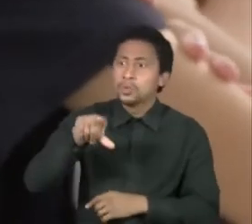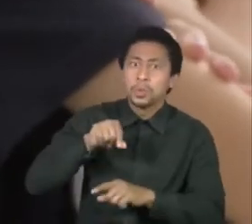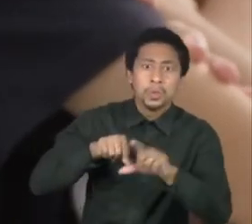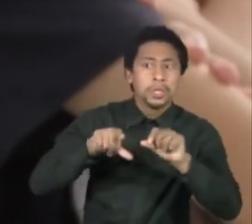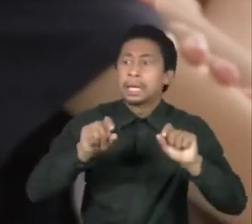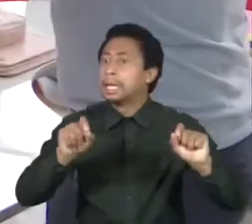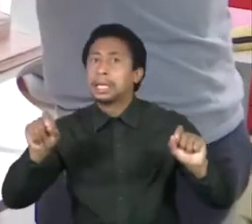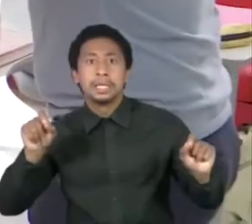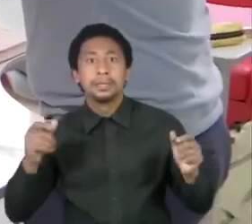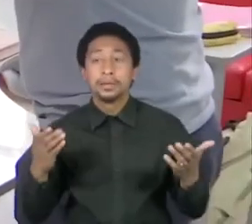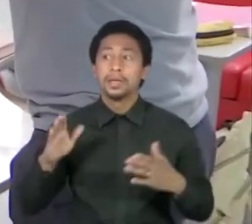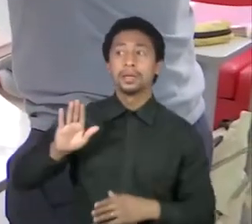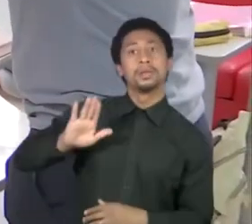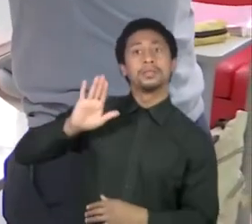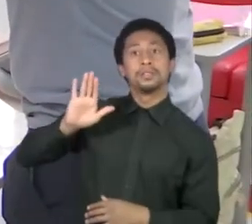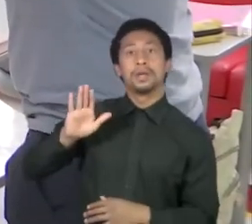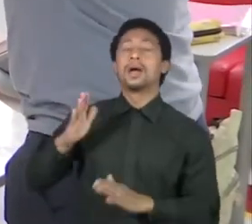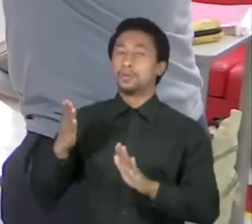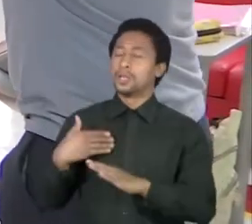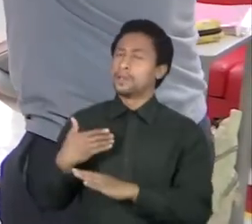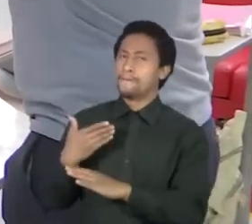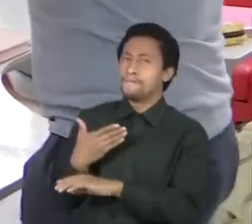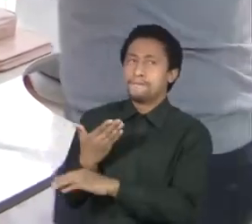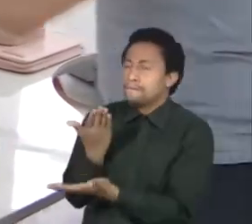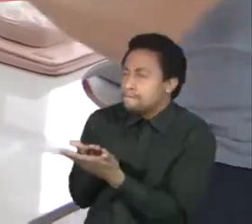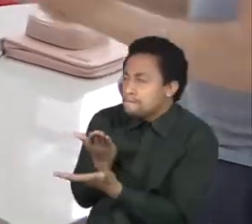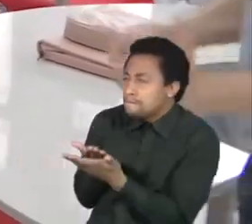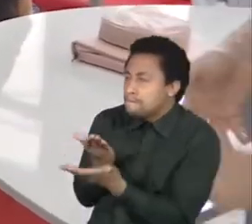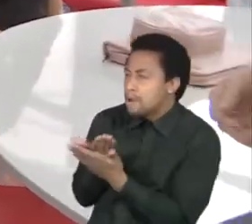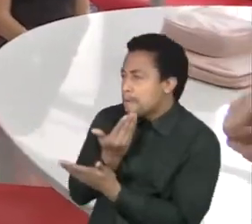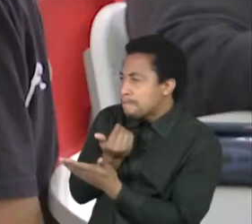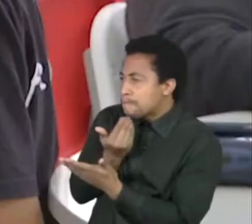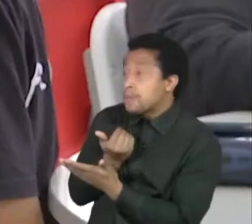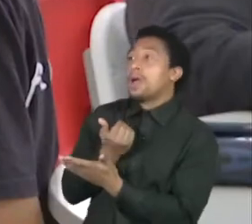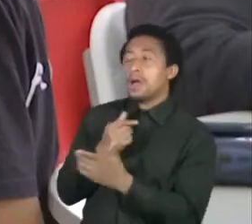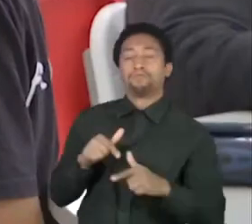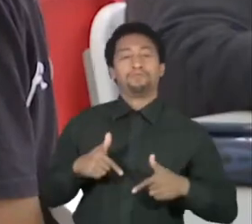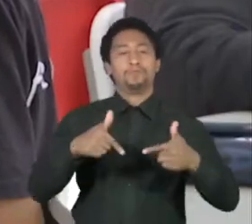candidato, pretende colocar em prática tudo o que aprendeu na sala de